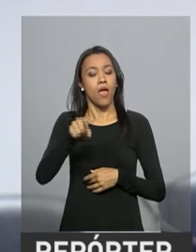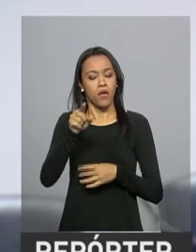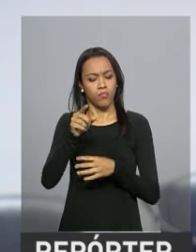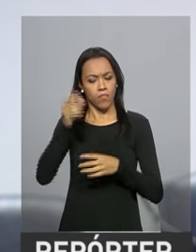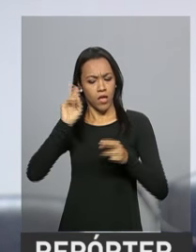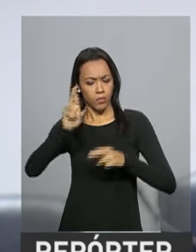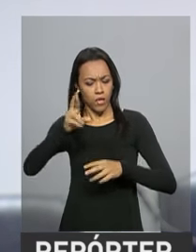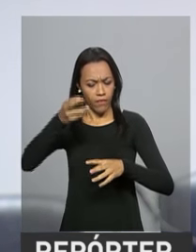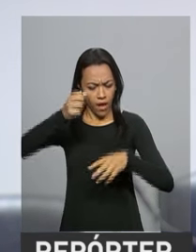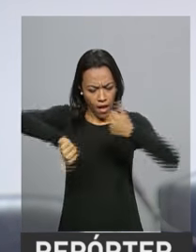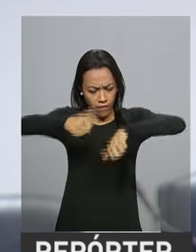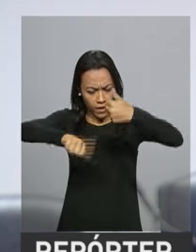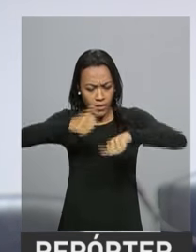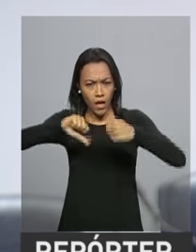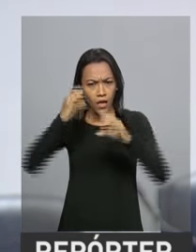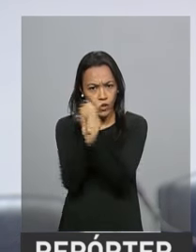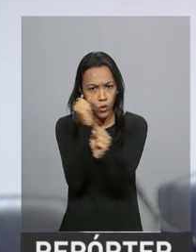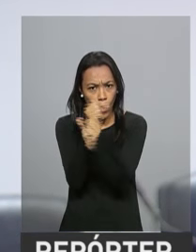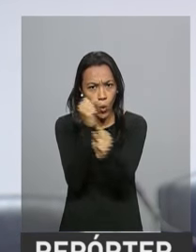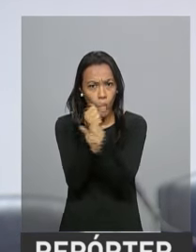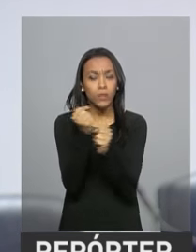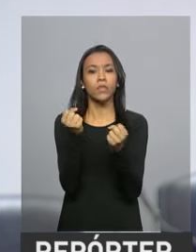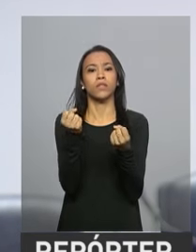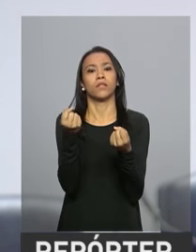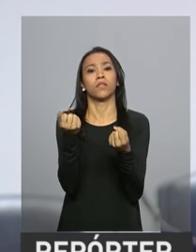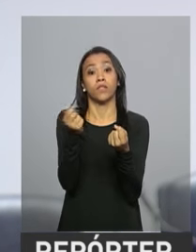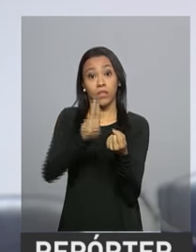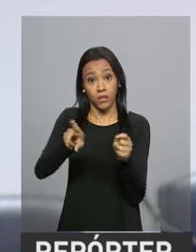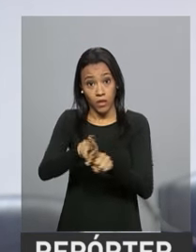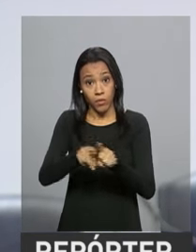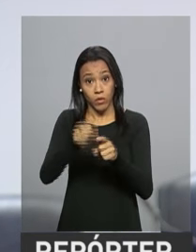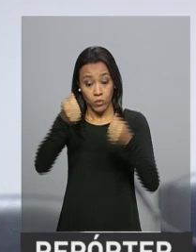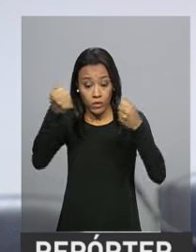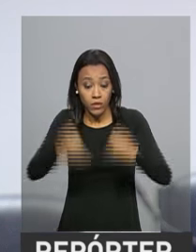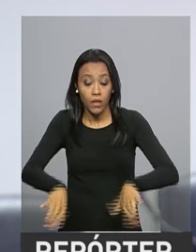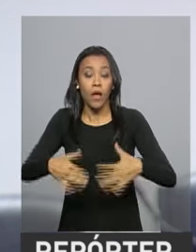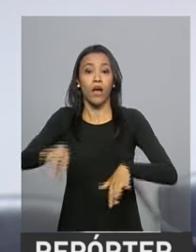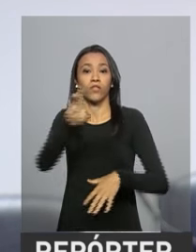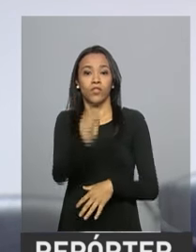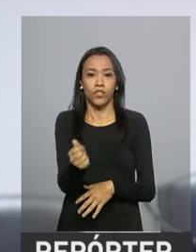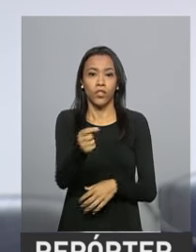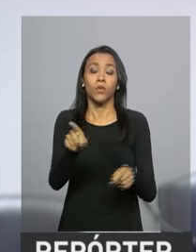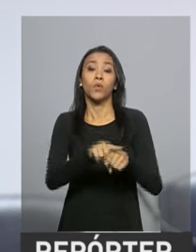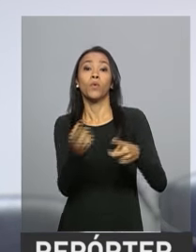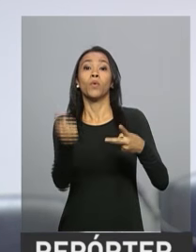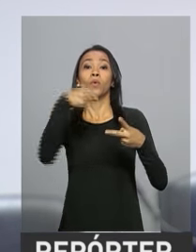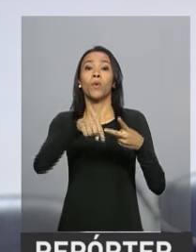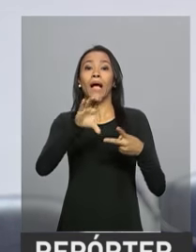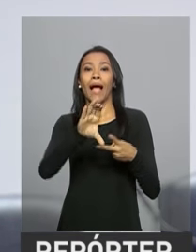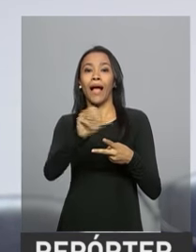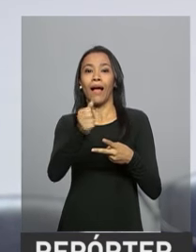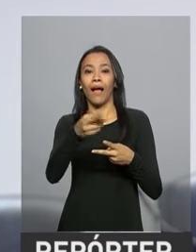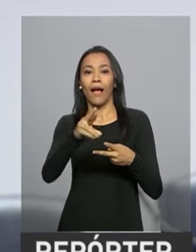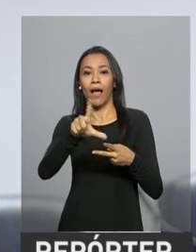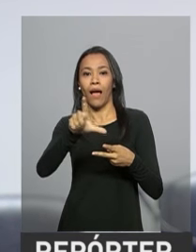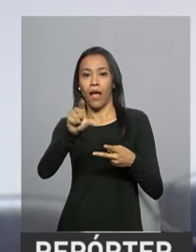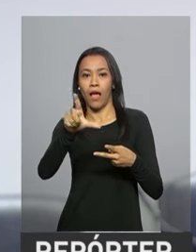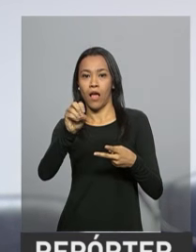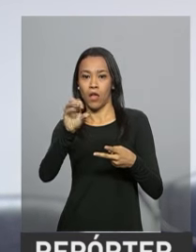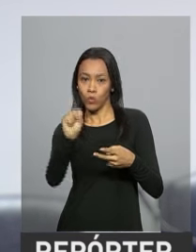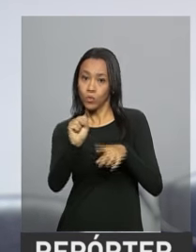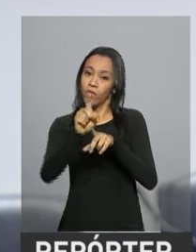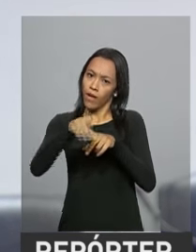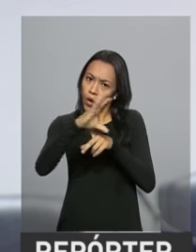públicas fazer uma análise das despesas do governo Carlos Hamilton que vai coordenar a secretaria de política